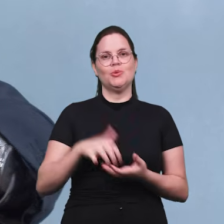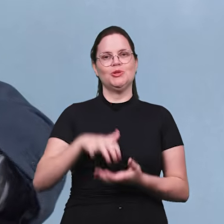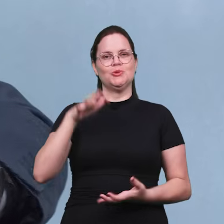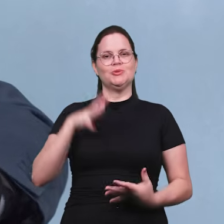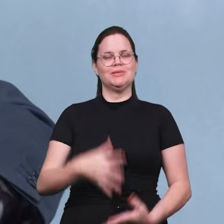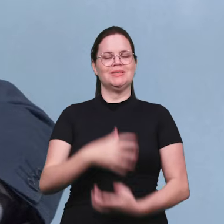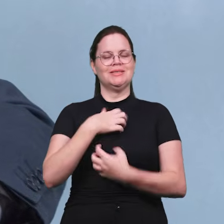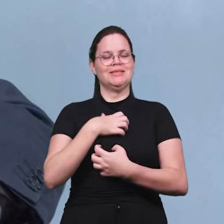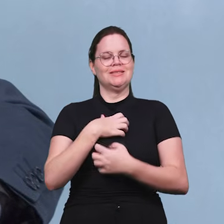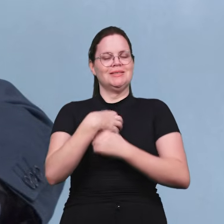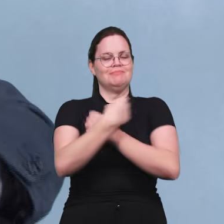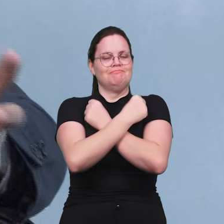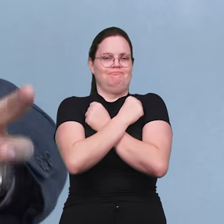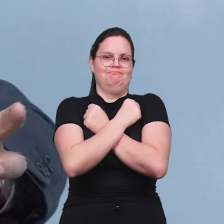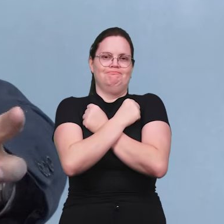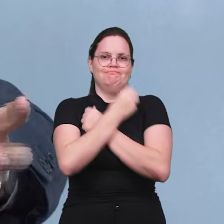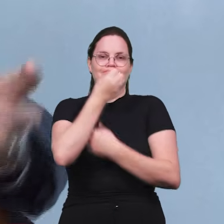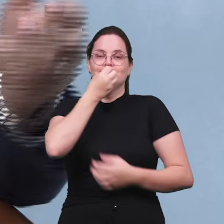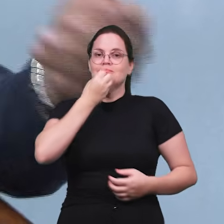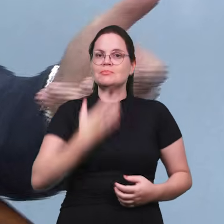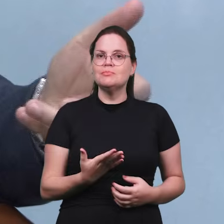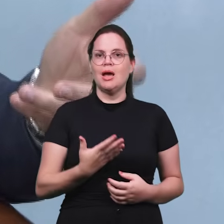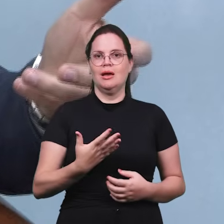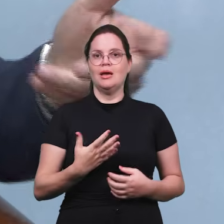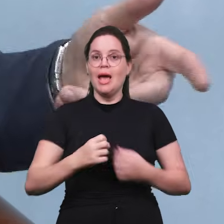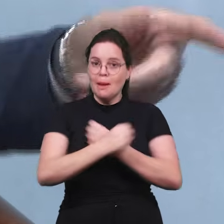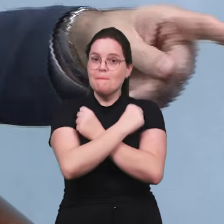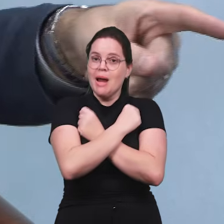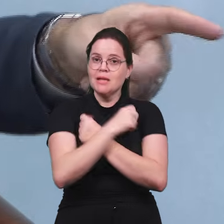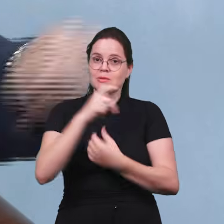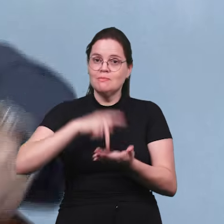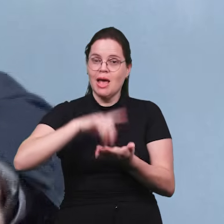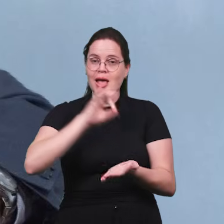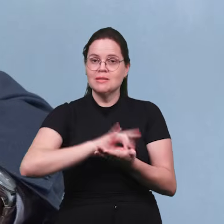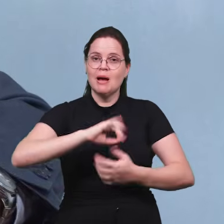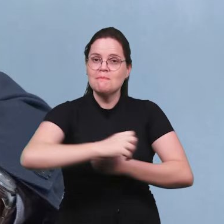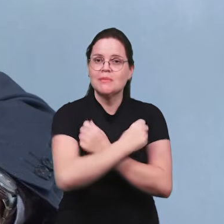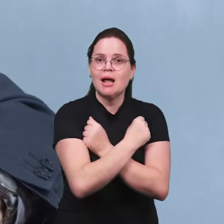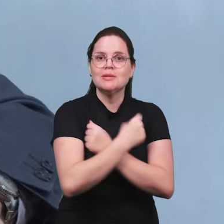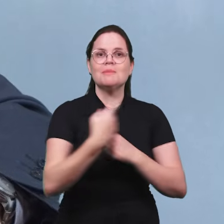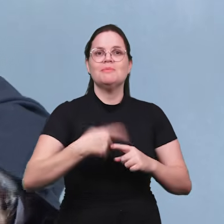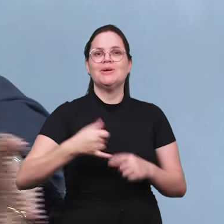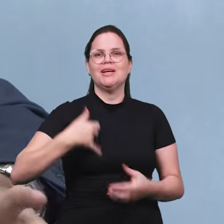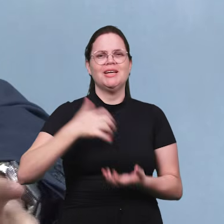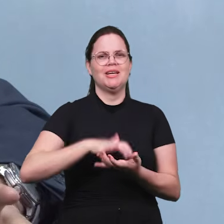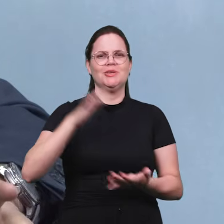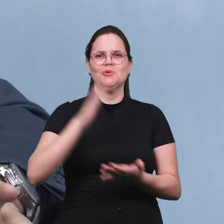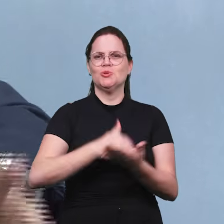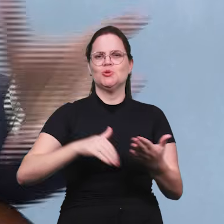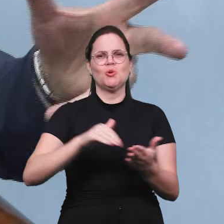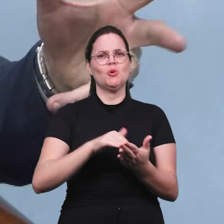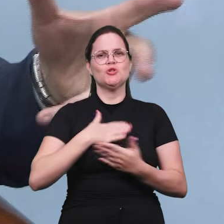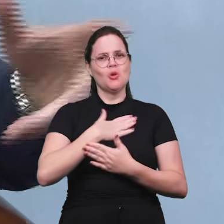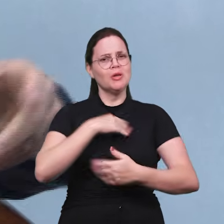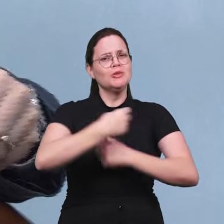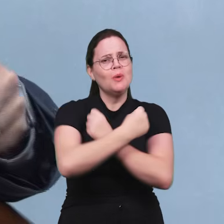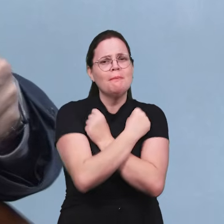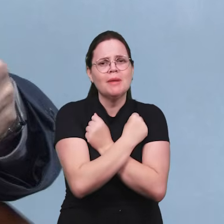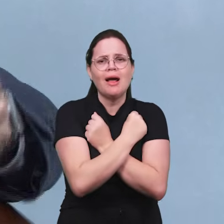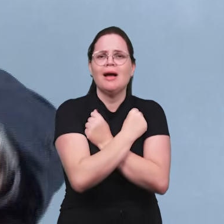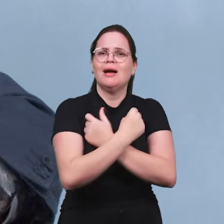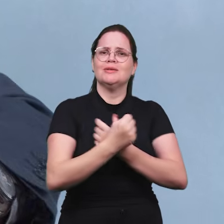sinta abraçado. E quando falo abraço, é literalmente os irmãos idosos, todo mundo gosta de um abraço, muitas